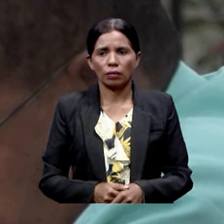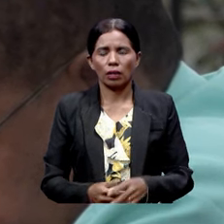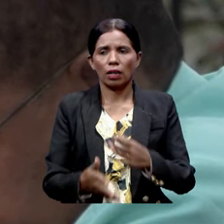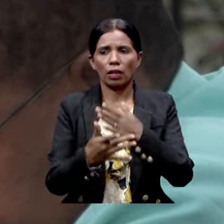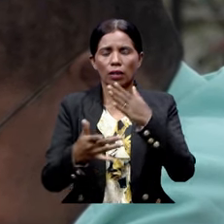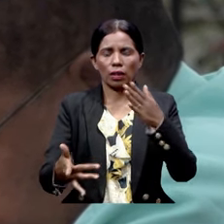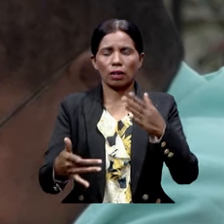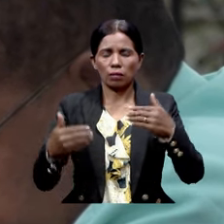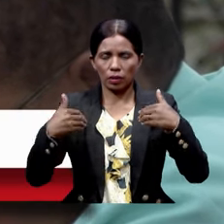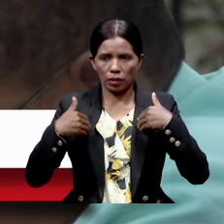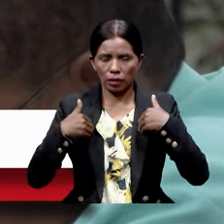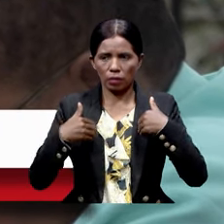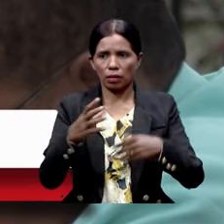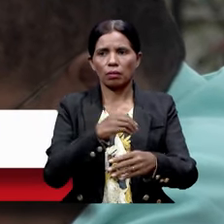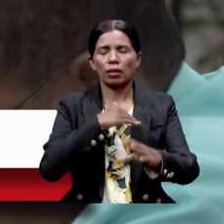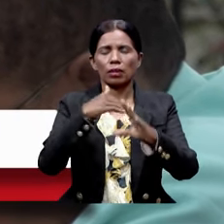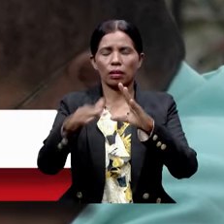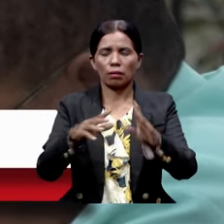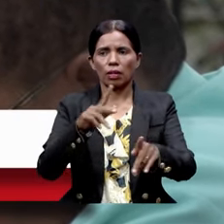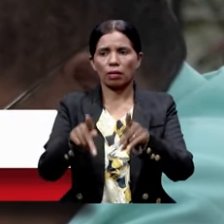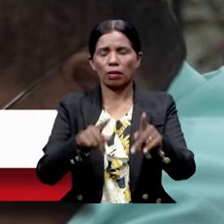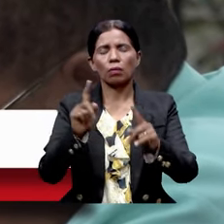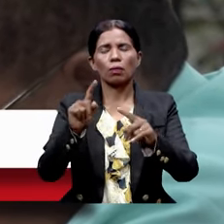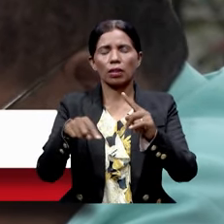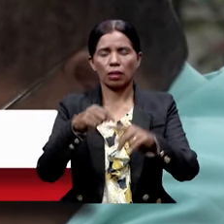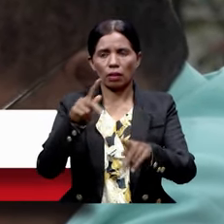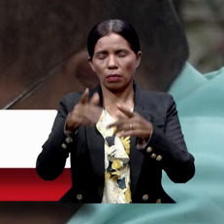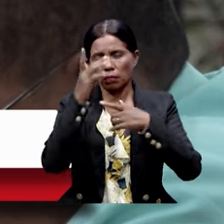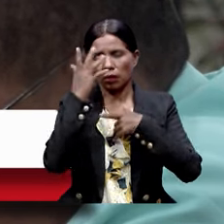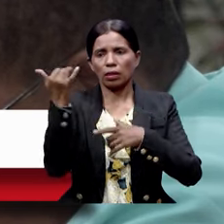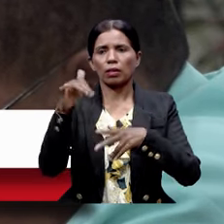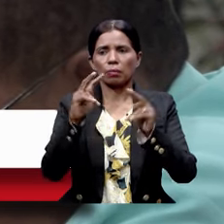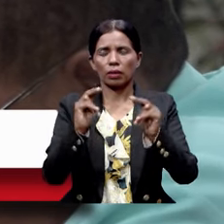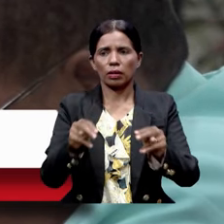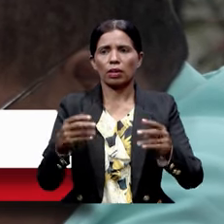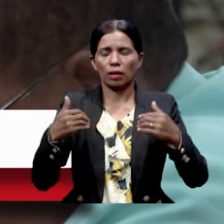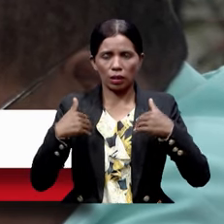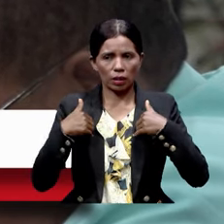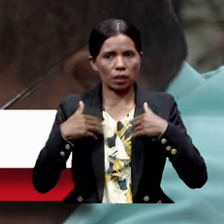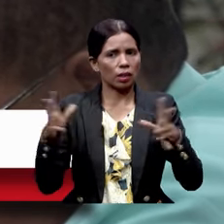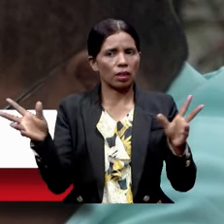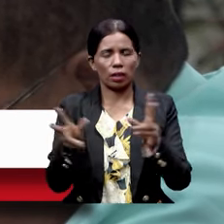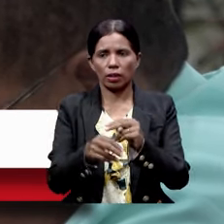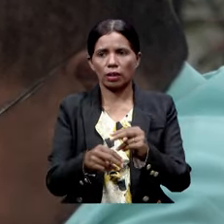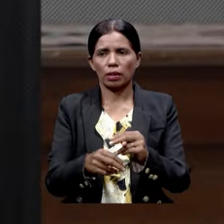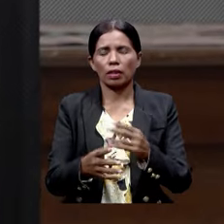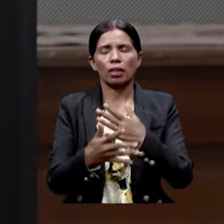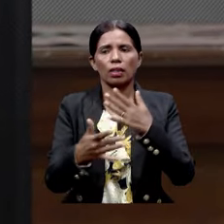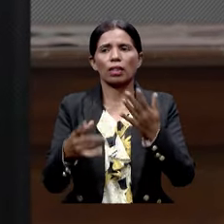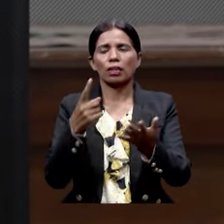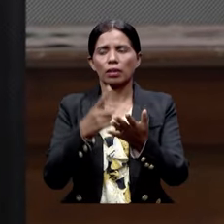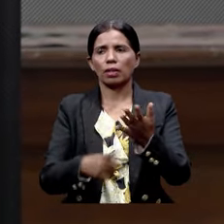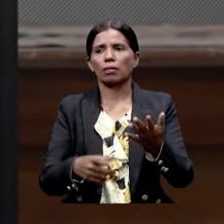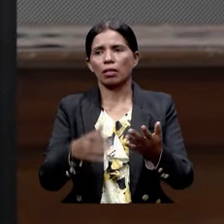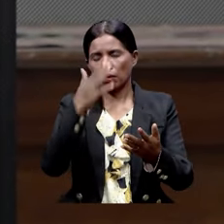be disponível para transfusão, bem hira paciente se ira precisa. Ne ira kala ira, ran sei da mafata na